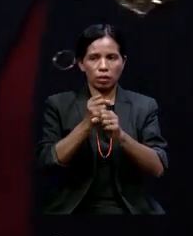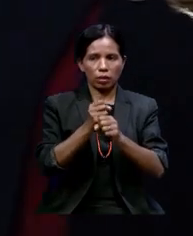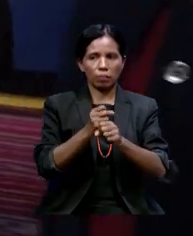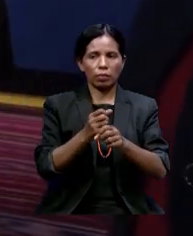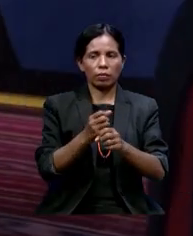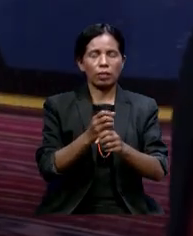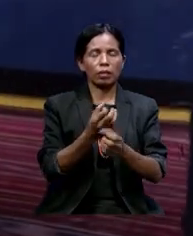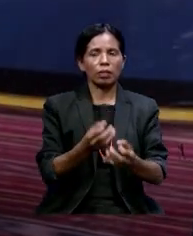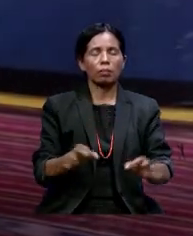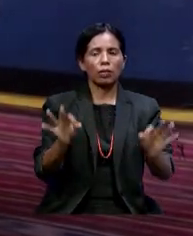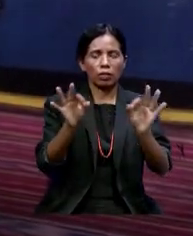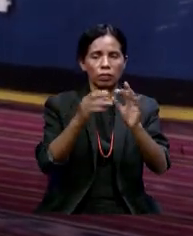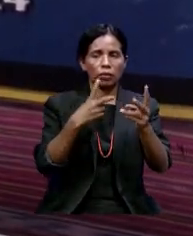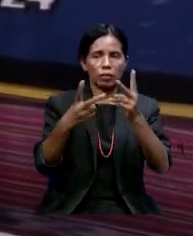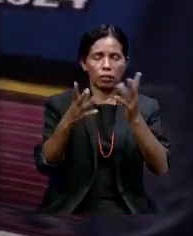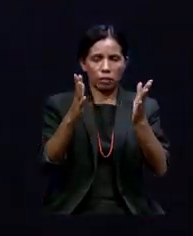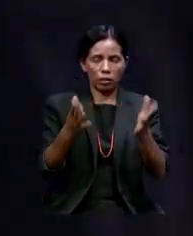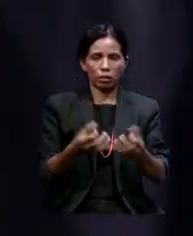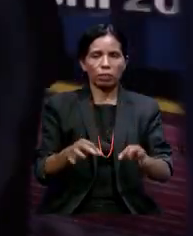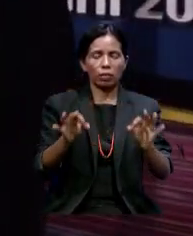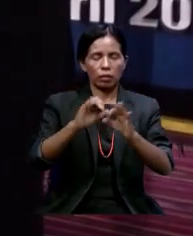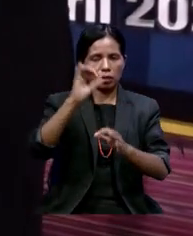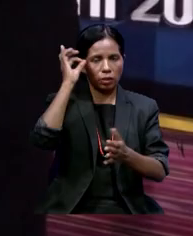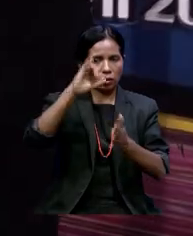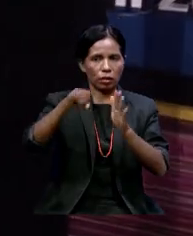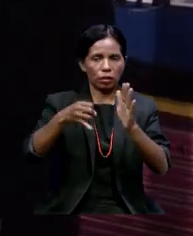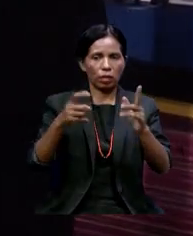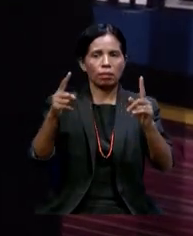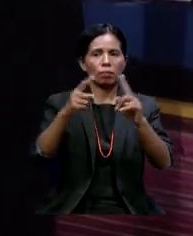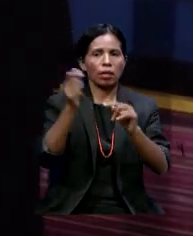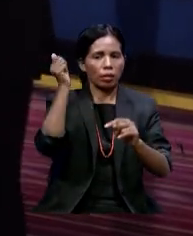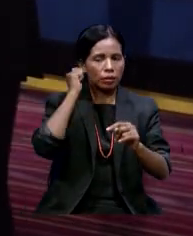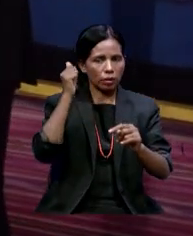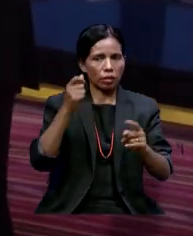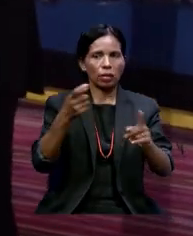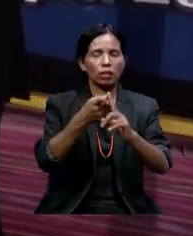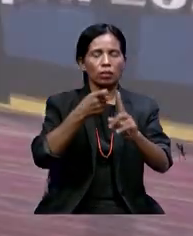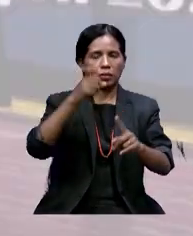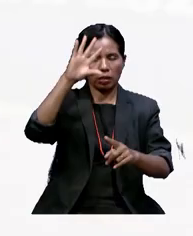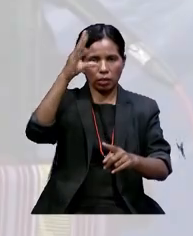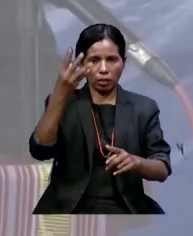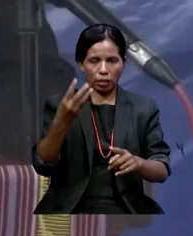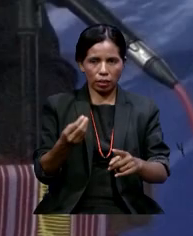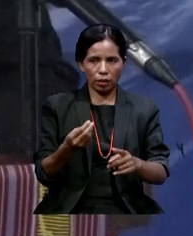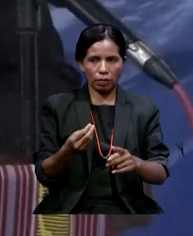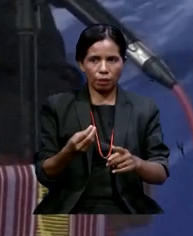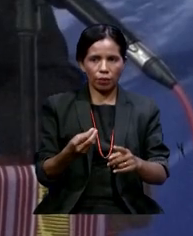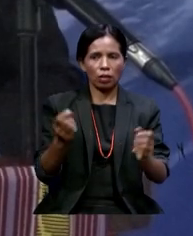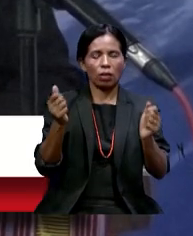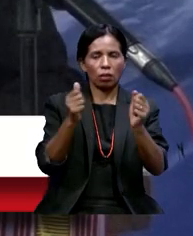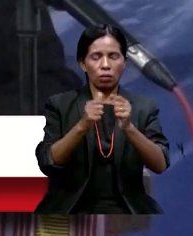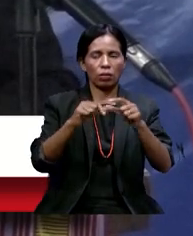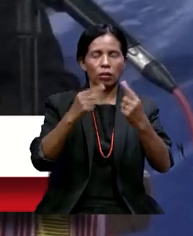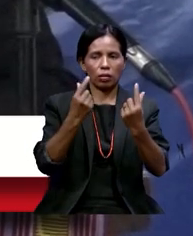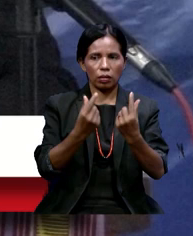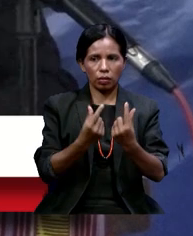importante teteves Secretário Geral ba ASEAN. Vê que mais diz a carta, ho delegação,